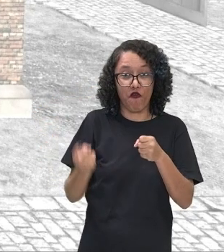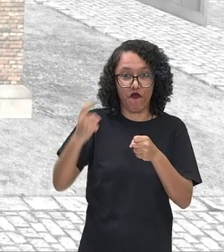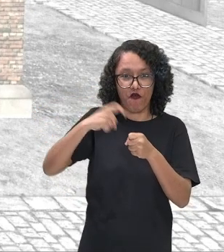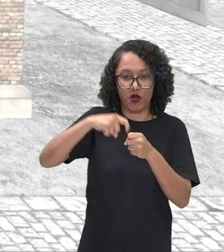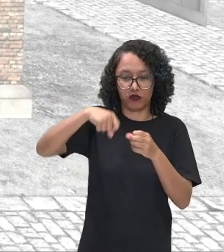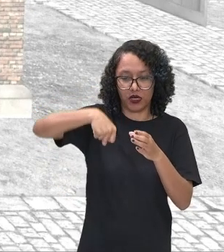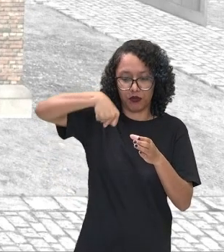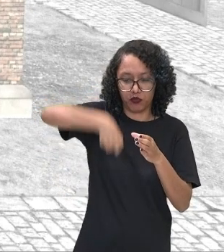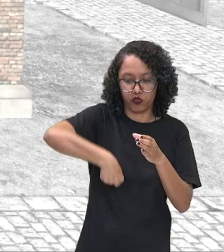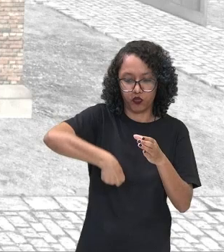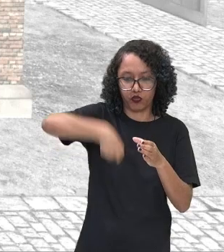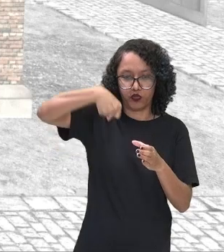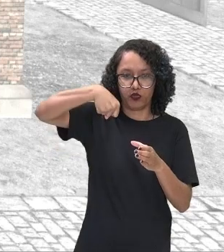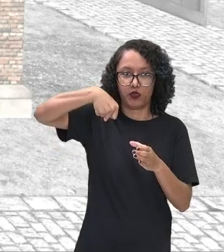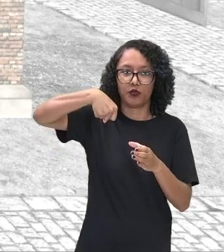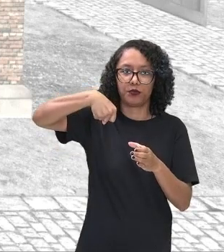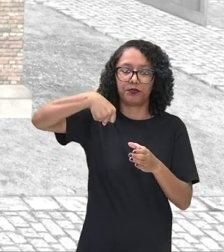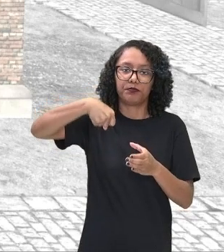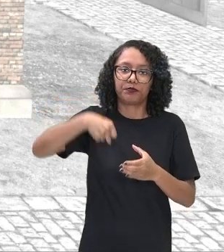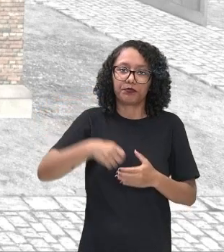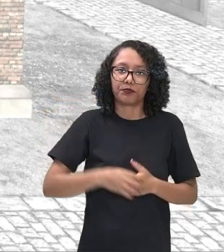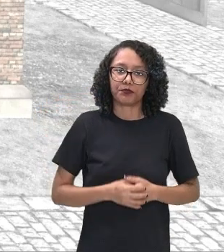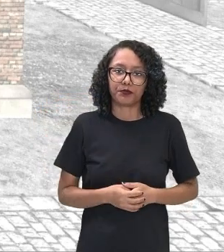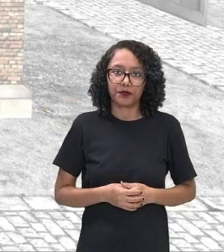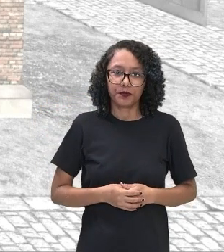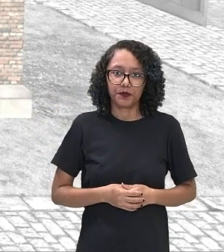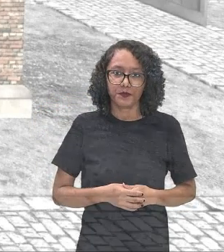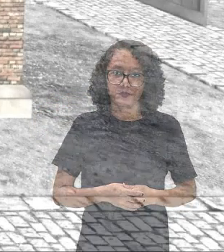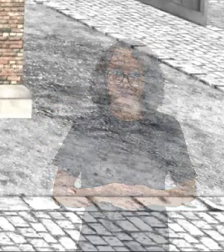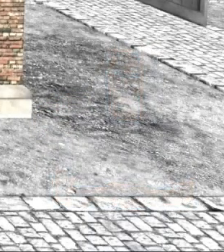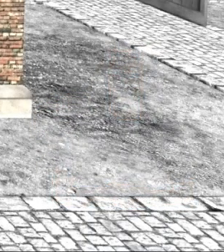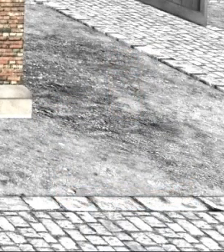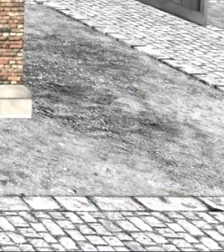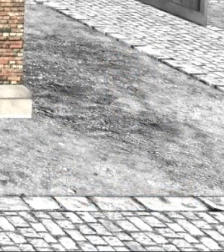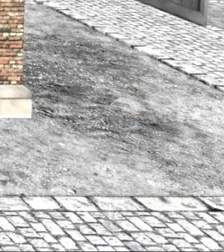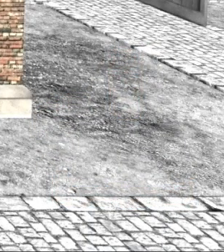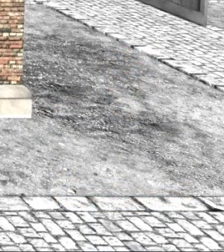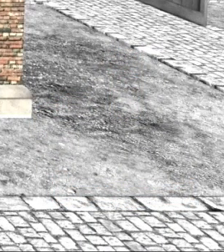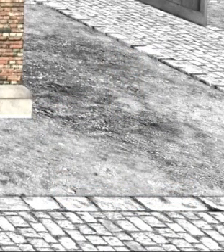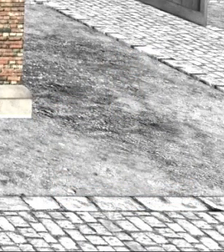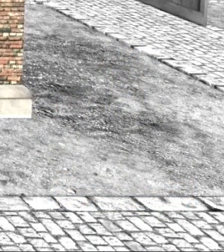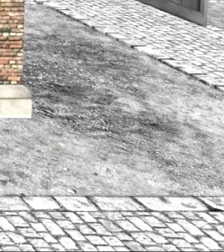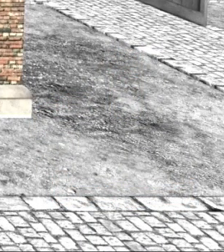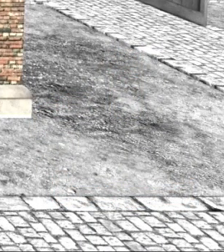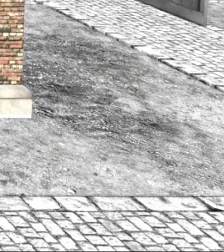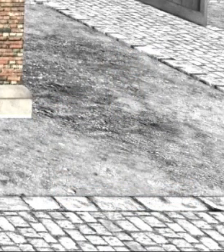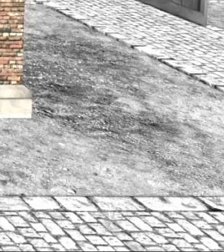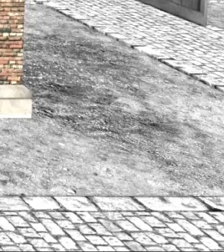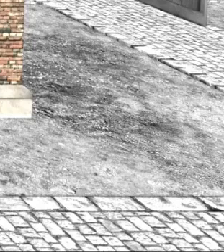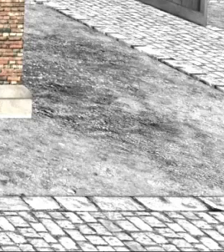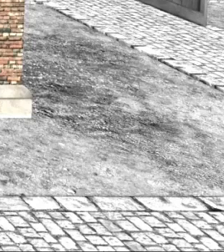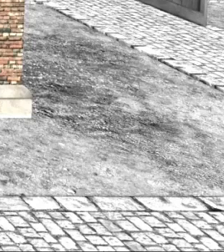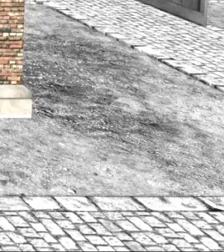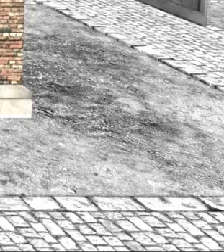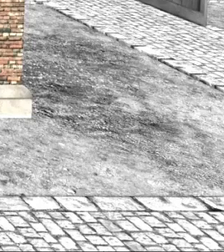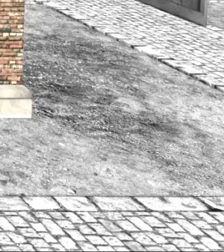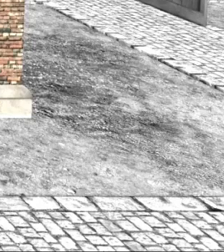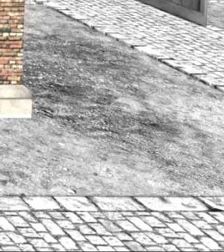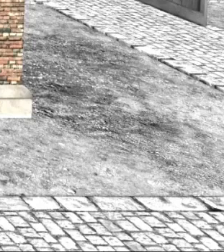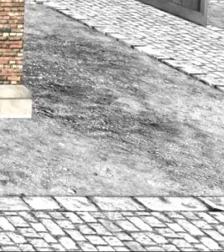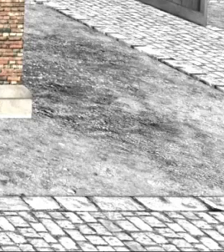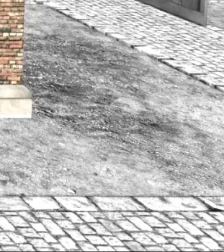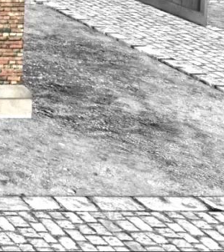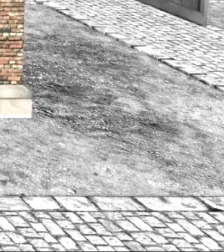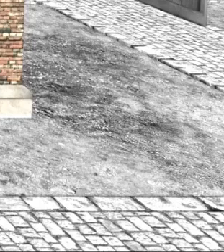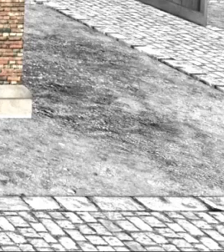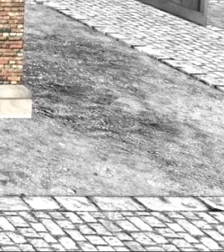à posição original. 4. Repetição do ciclo. O processo é repetido e o